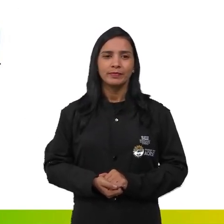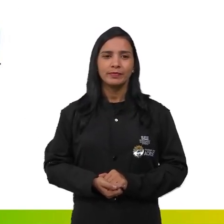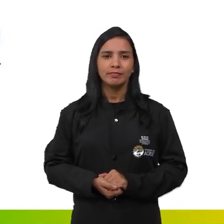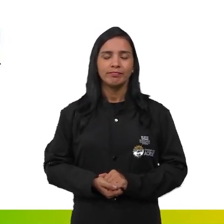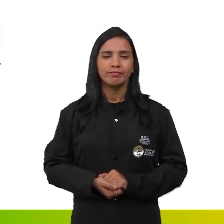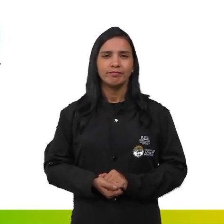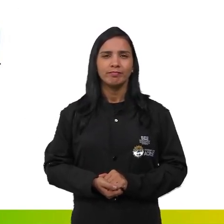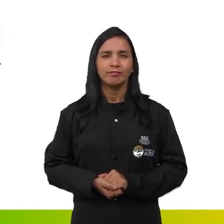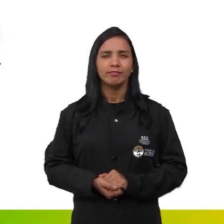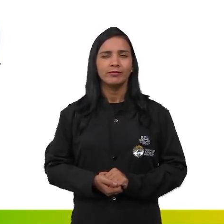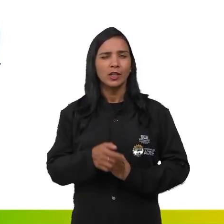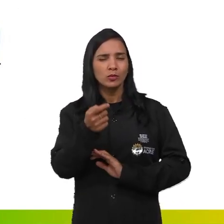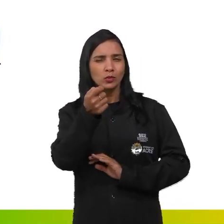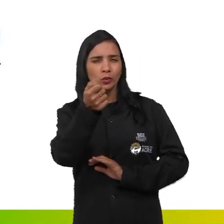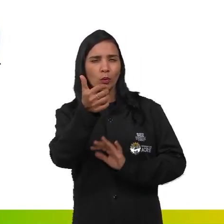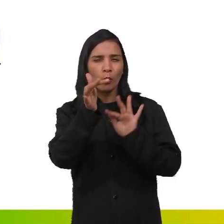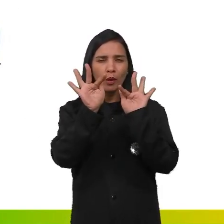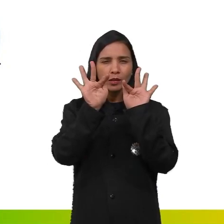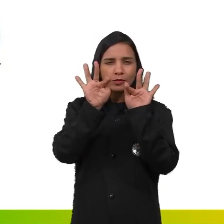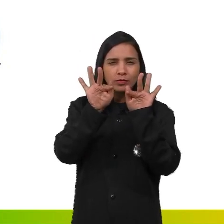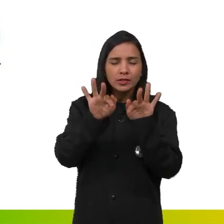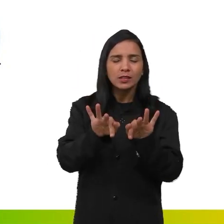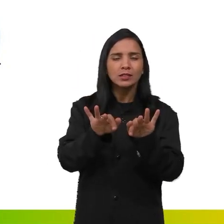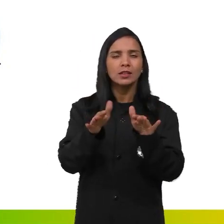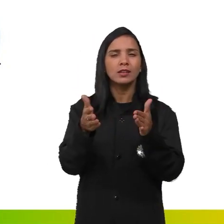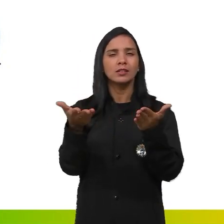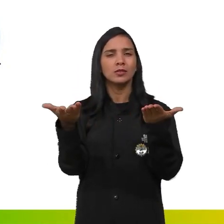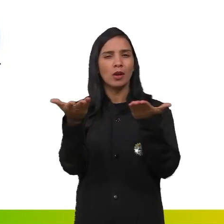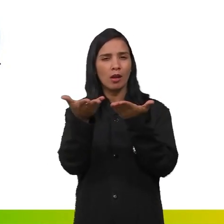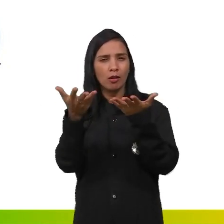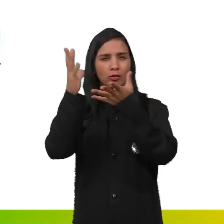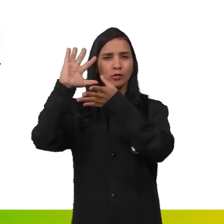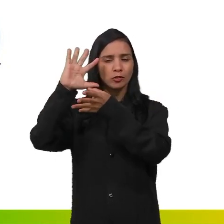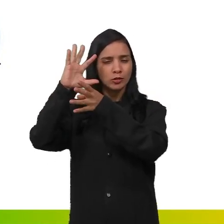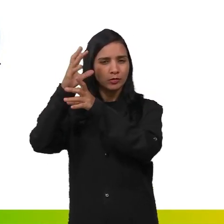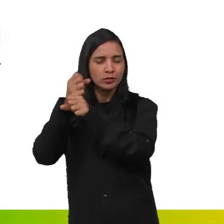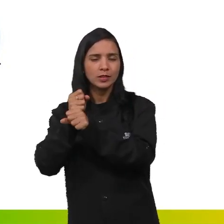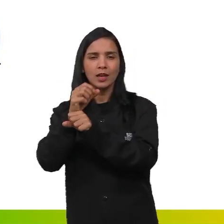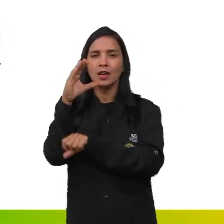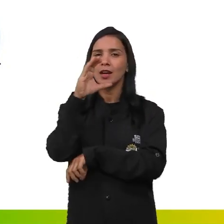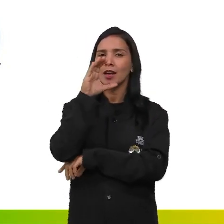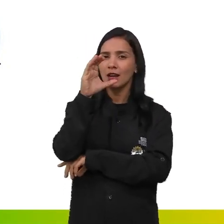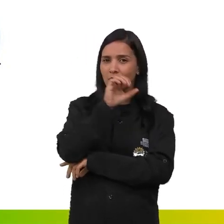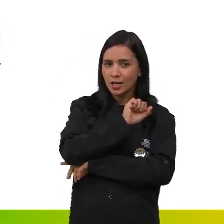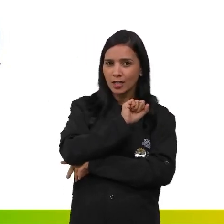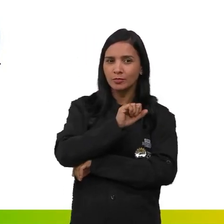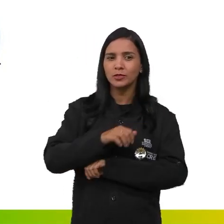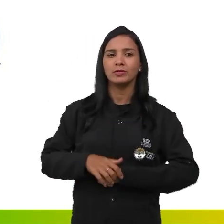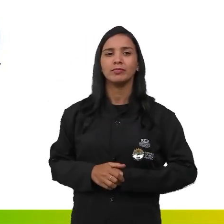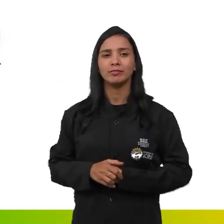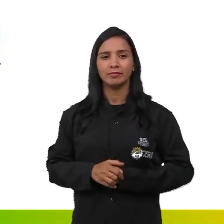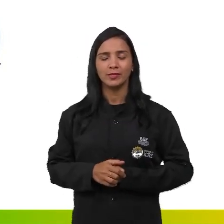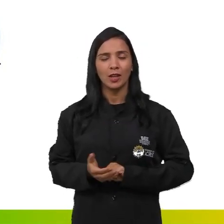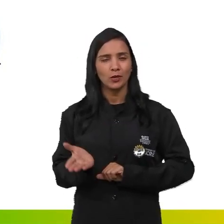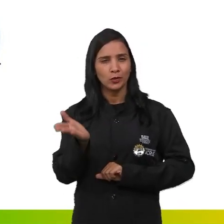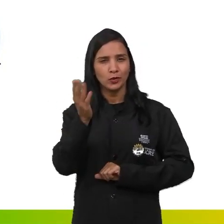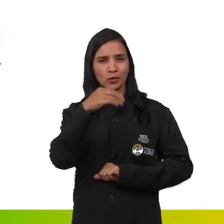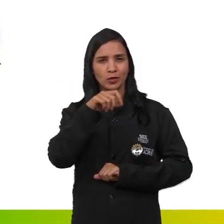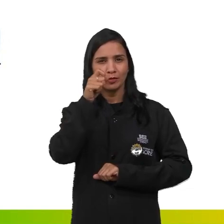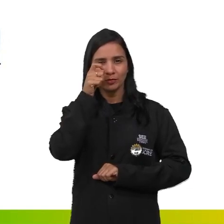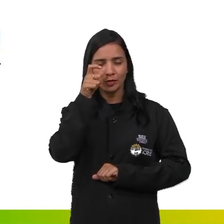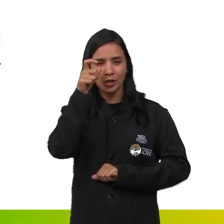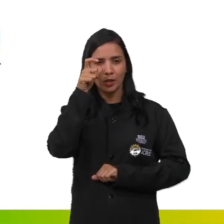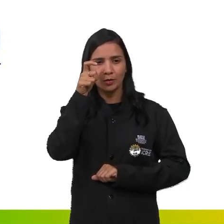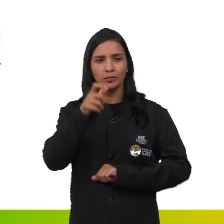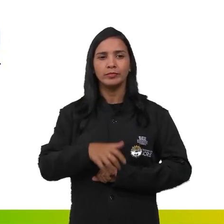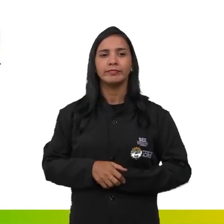Estamos chegando ao finalzinho da nossa aula, vamos fazer uma breve revisão, nesse caso, let's review. Falamos um